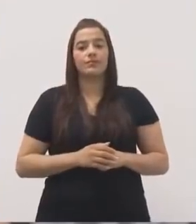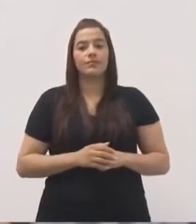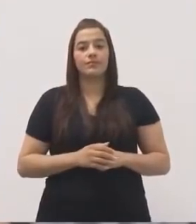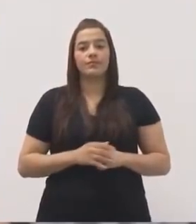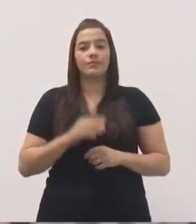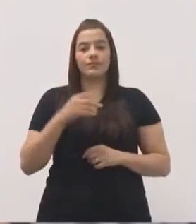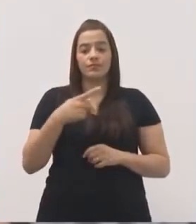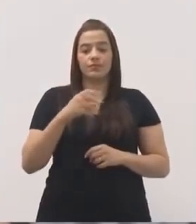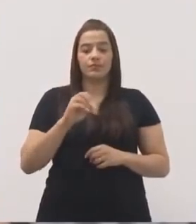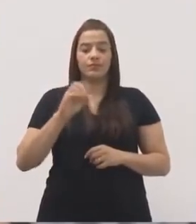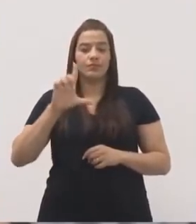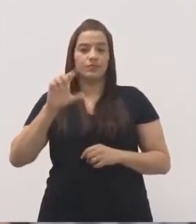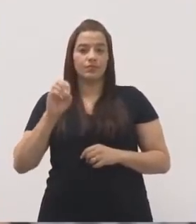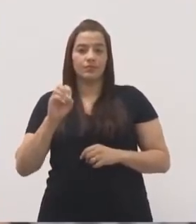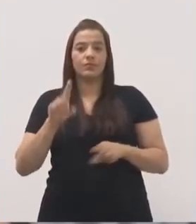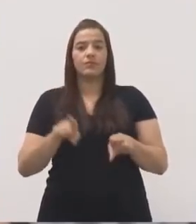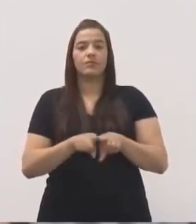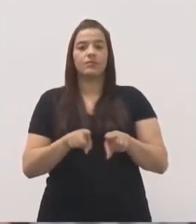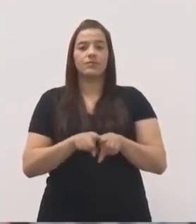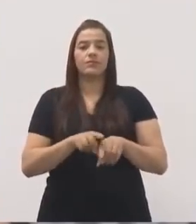de polo, tá bom?